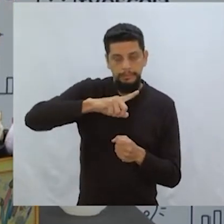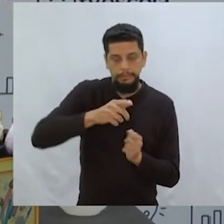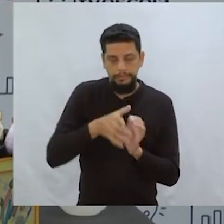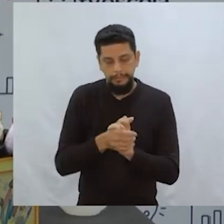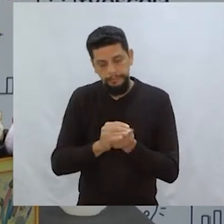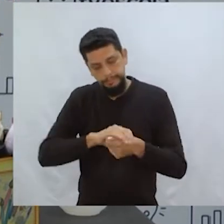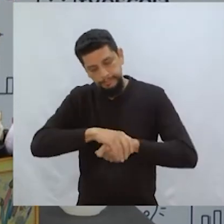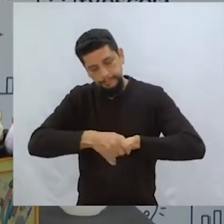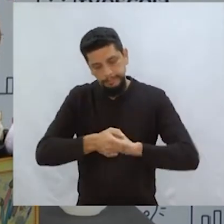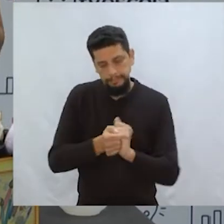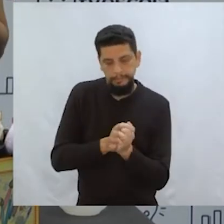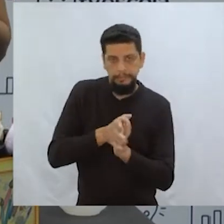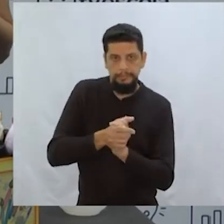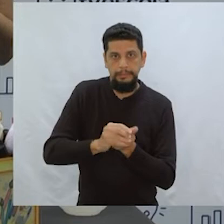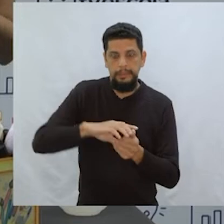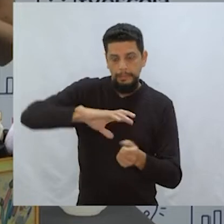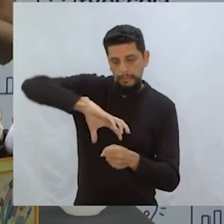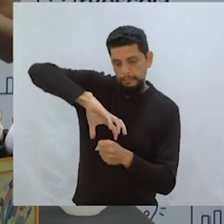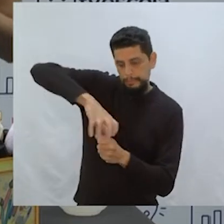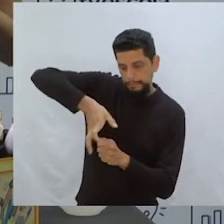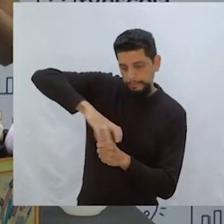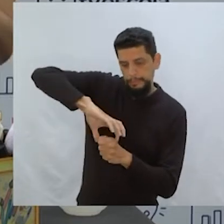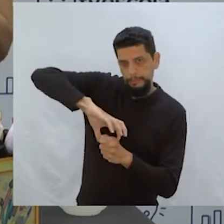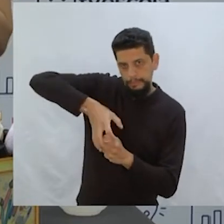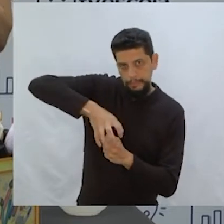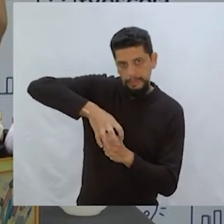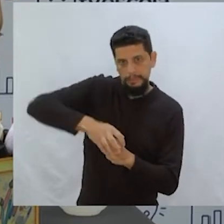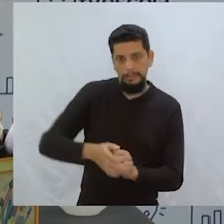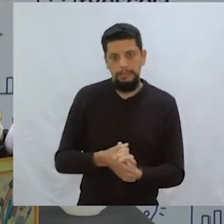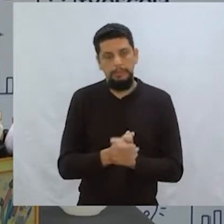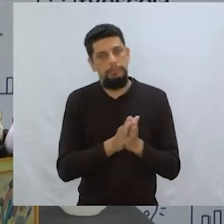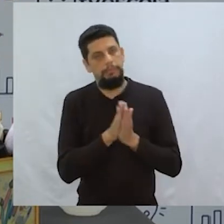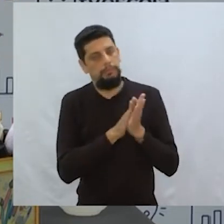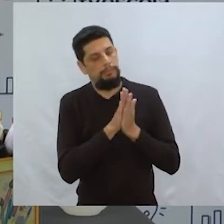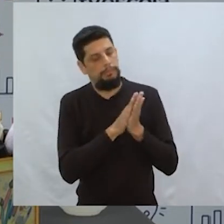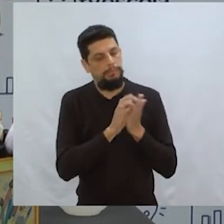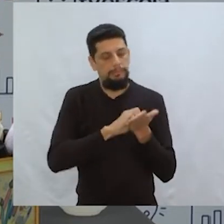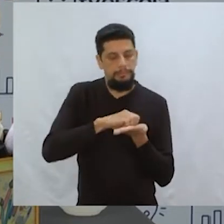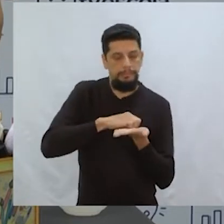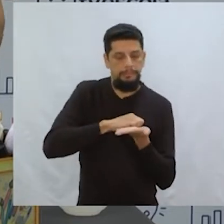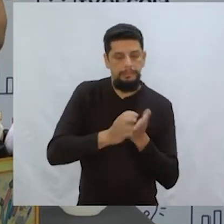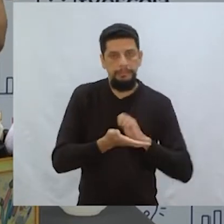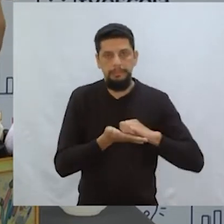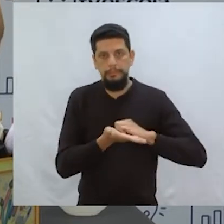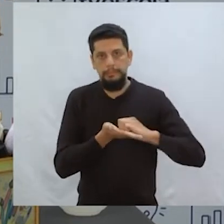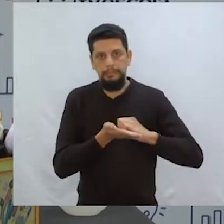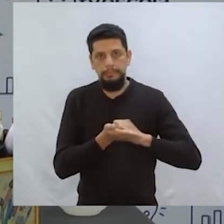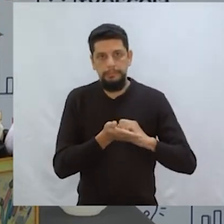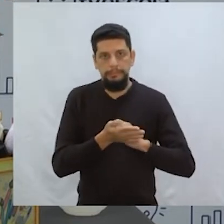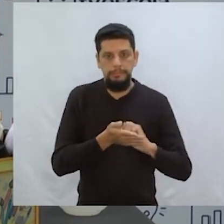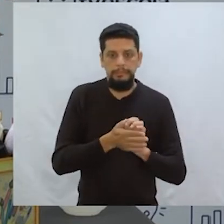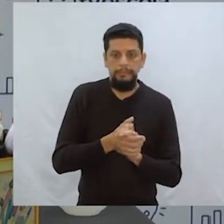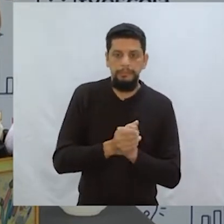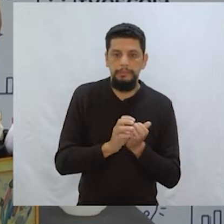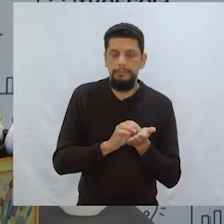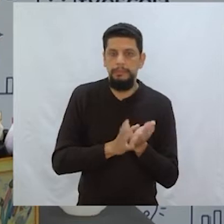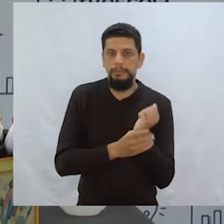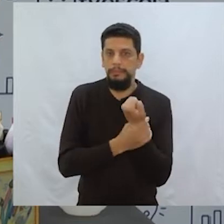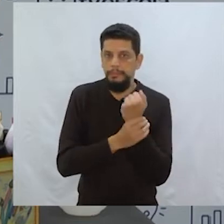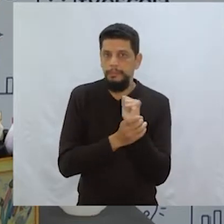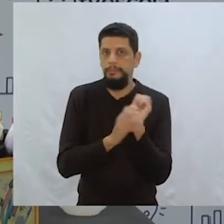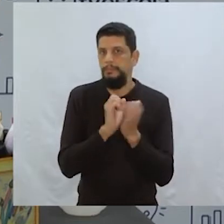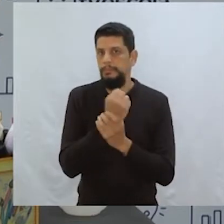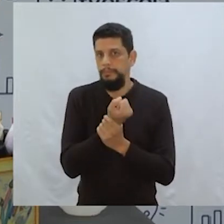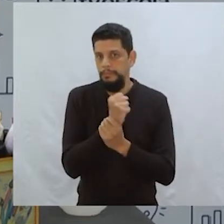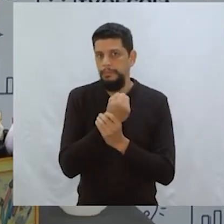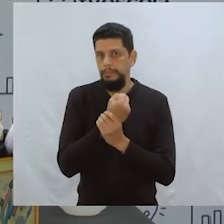torneira, molha, passa o sabonete, desliga a torneira para fazer, né, toda a nossa lavagem de mão, lembrando de lavar as